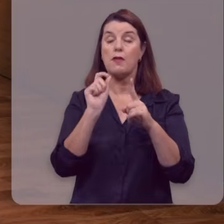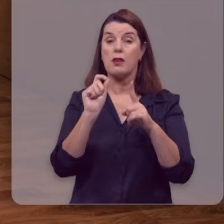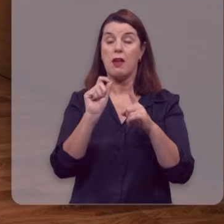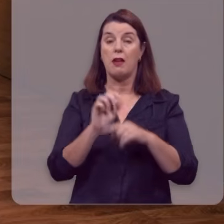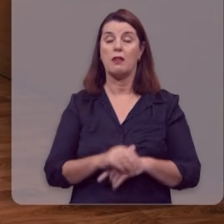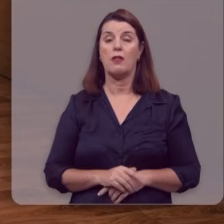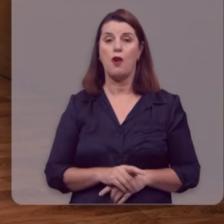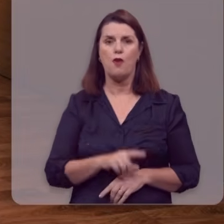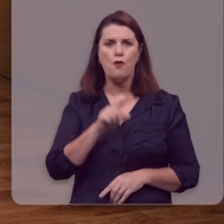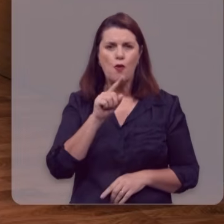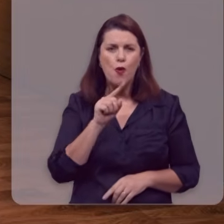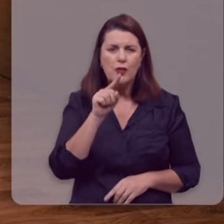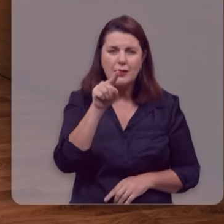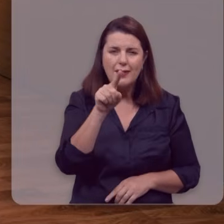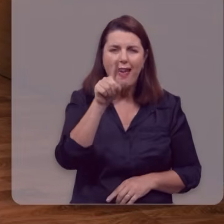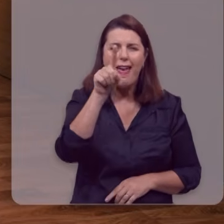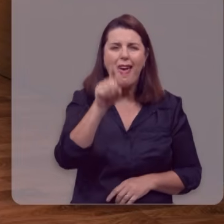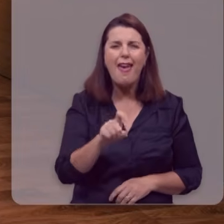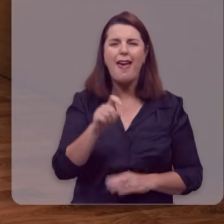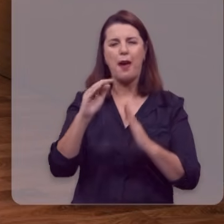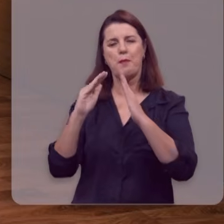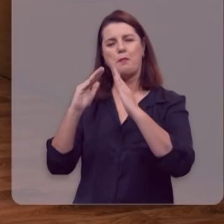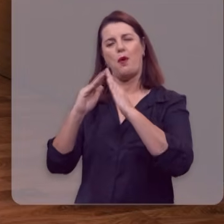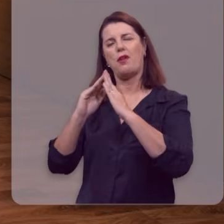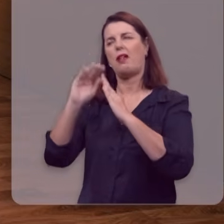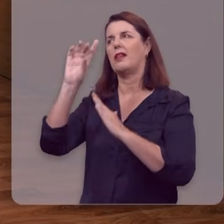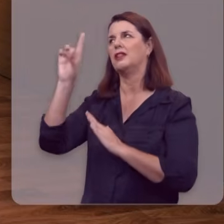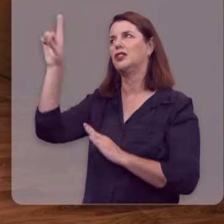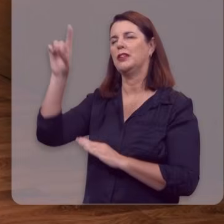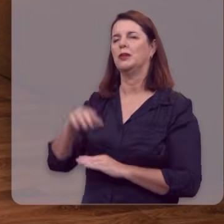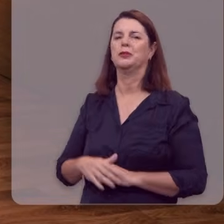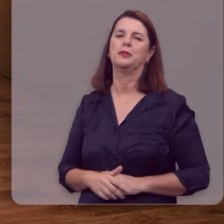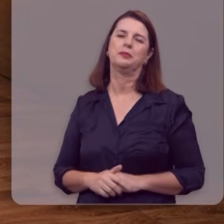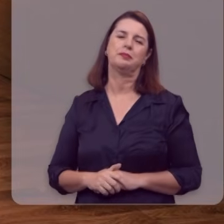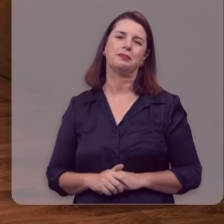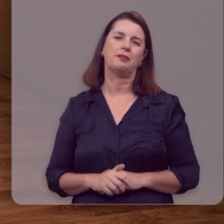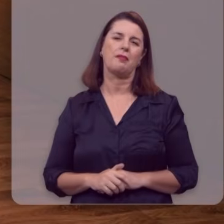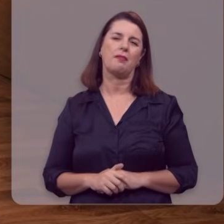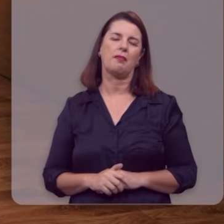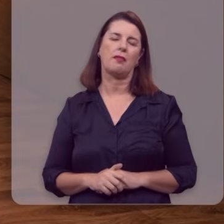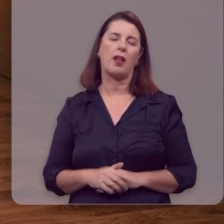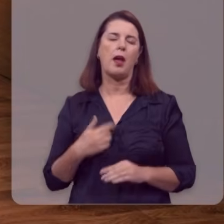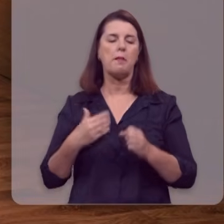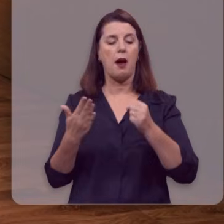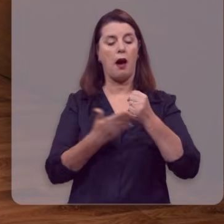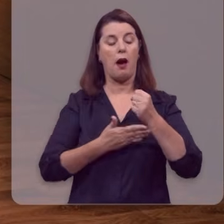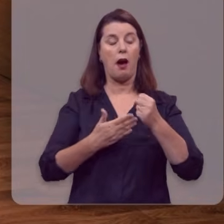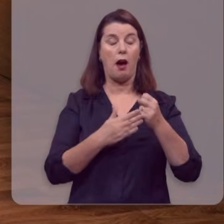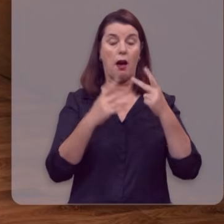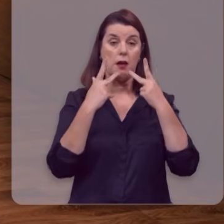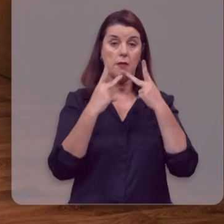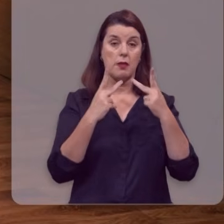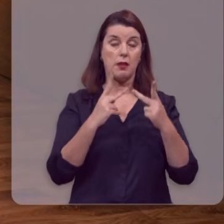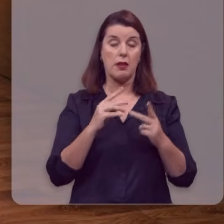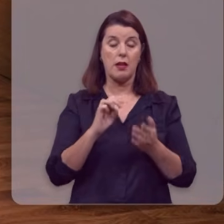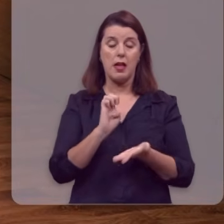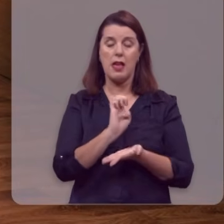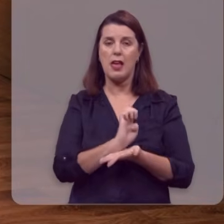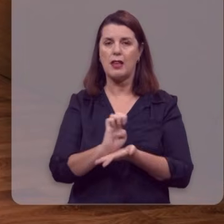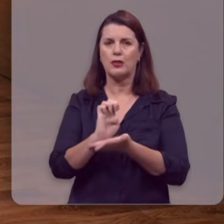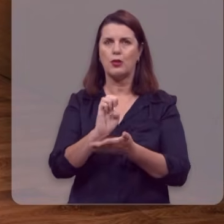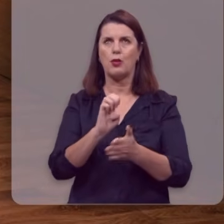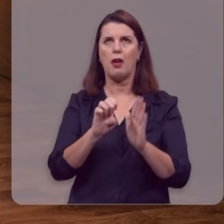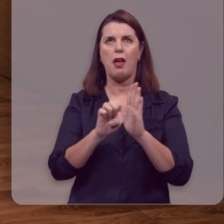esta: você é a morada de Deus. Eu vou basear esta mensagem em Êxodo